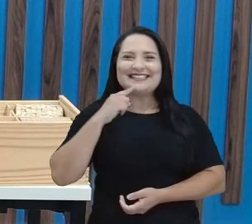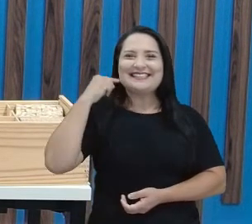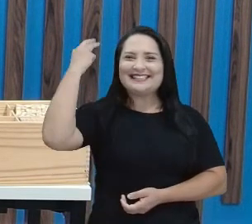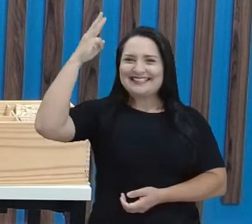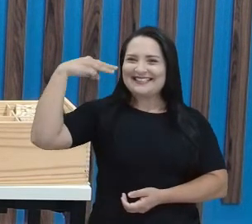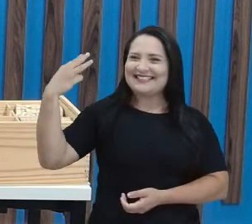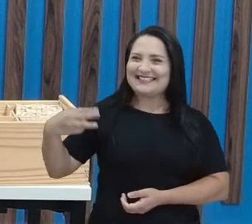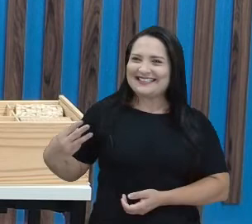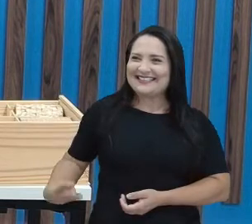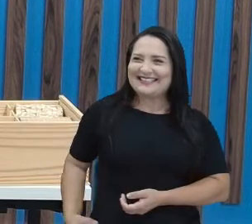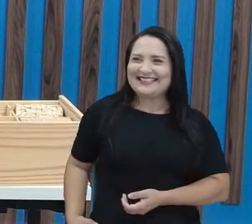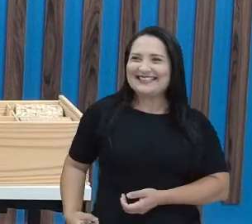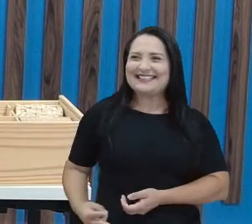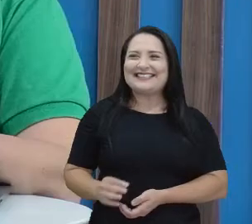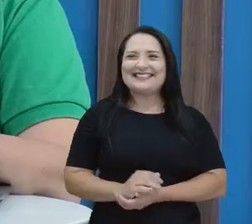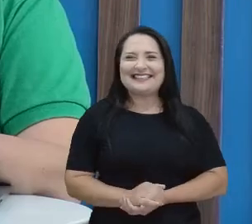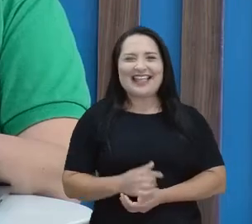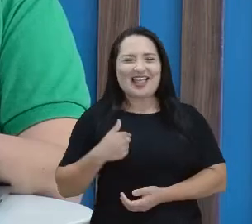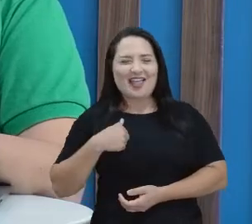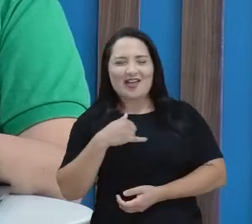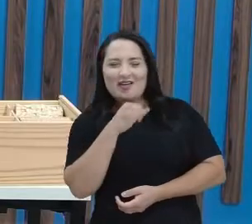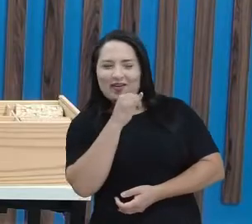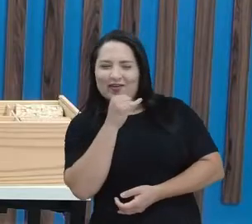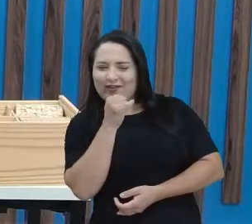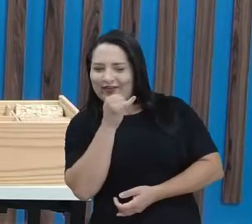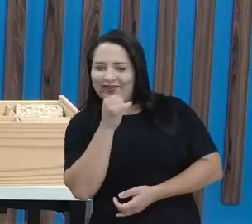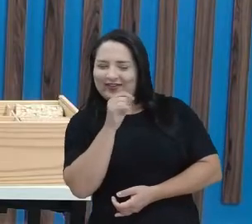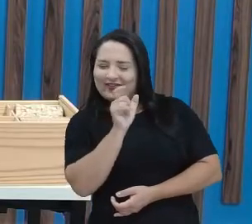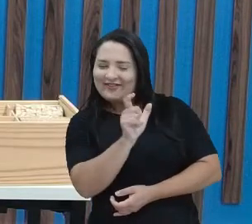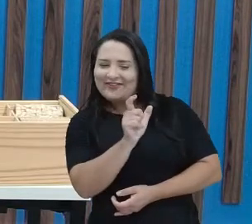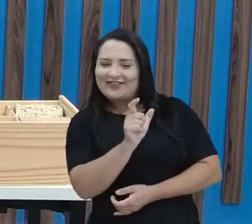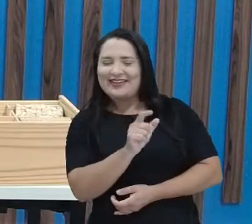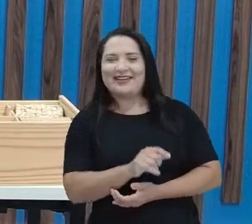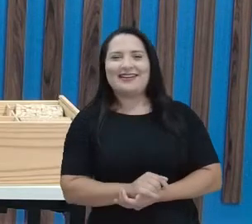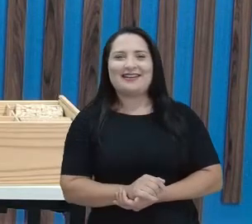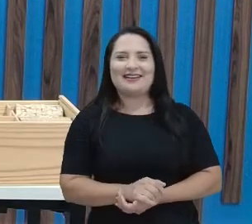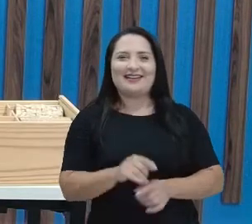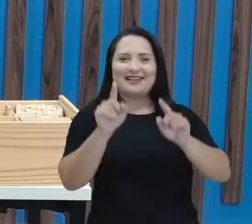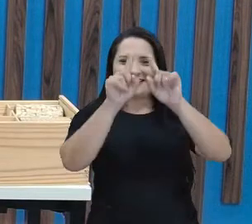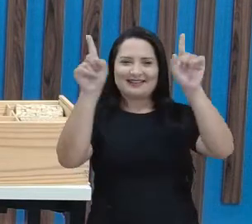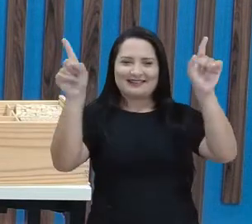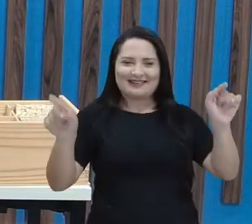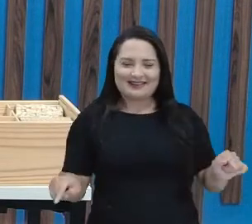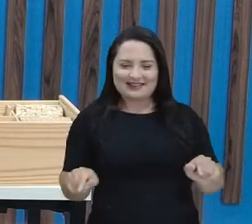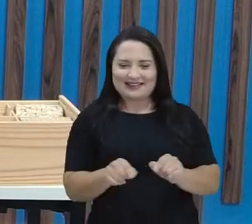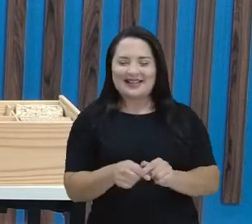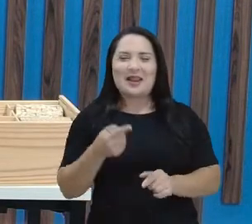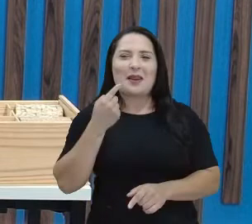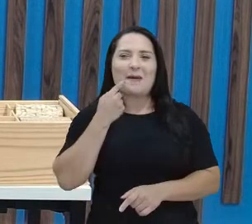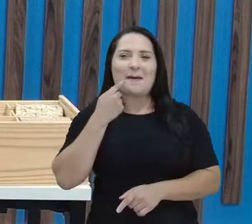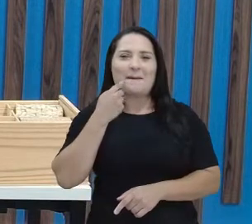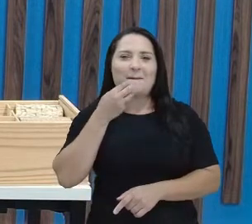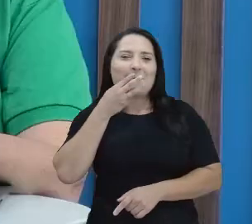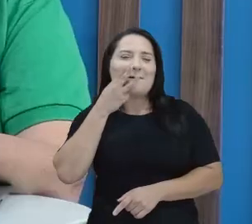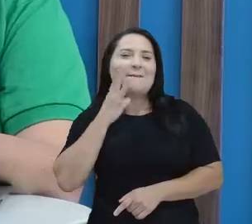Melise. Melise, eu também troco. Filei, eu vi aqui na tela, filei. Eu também Melise. Troco. Mel.